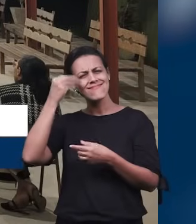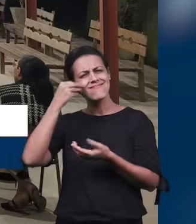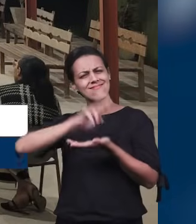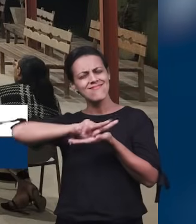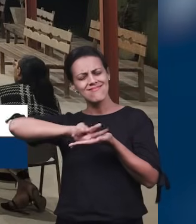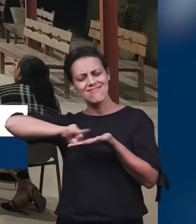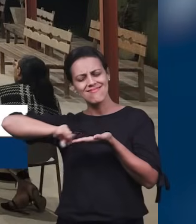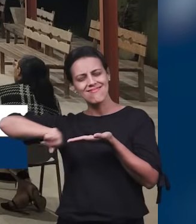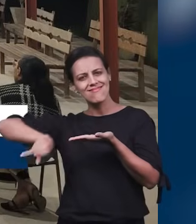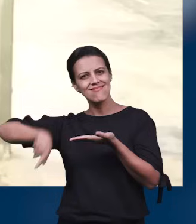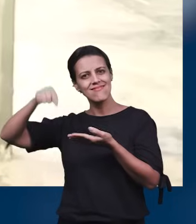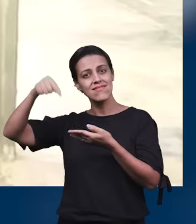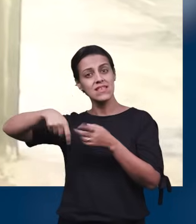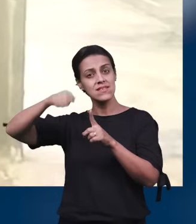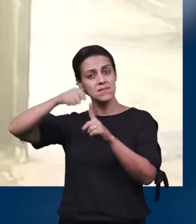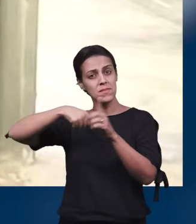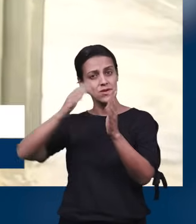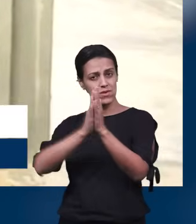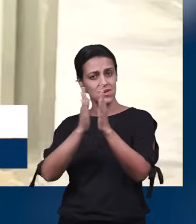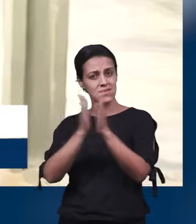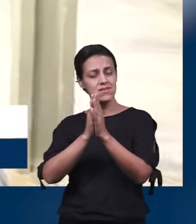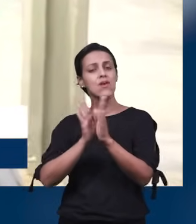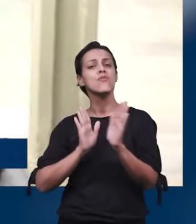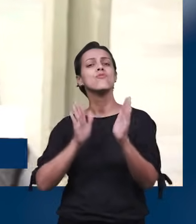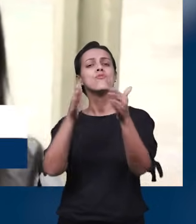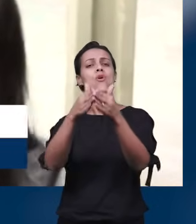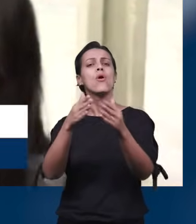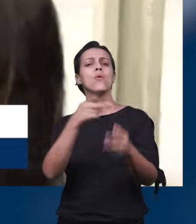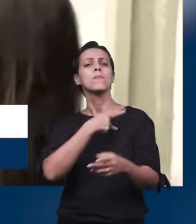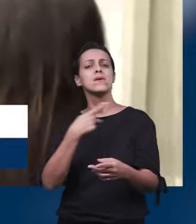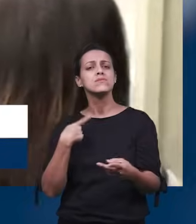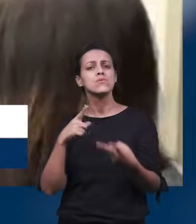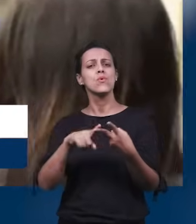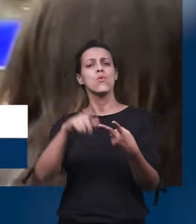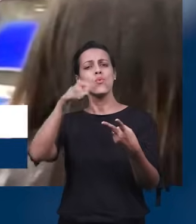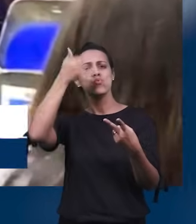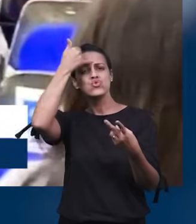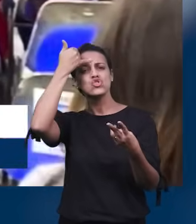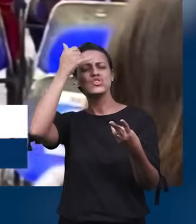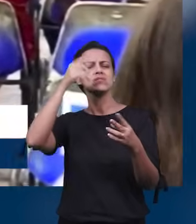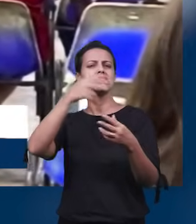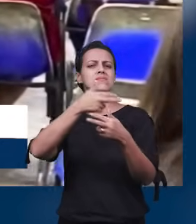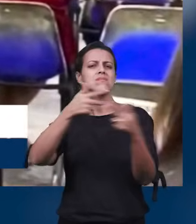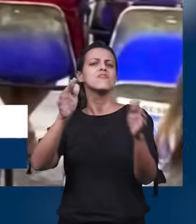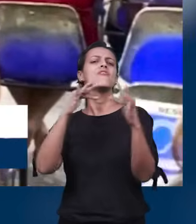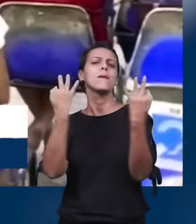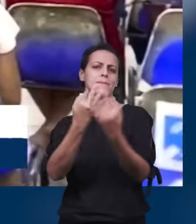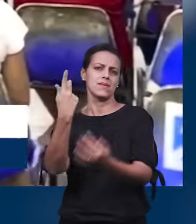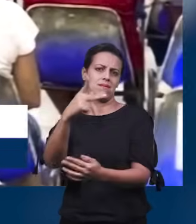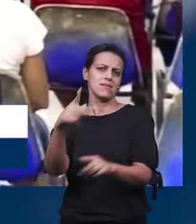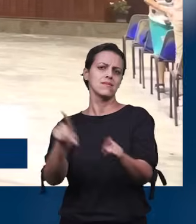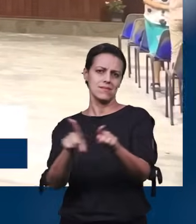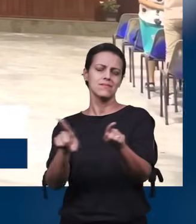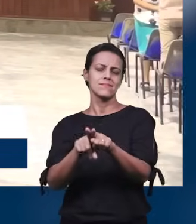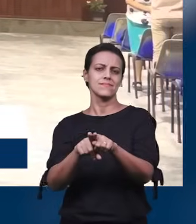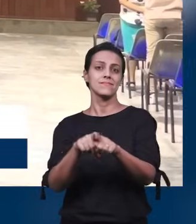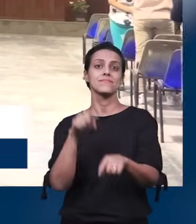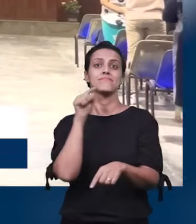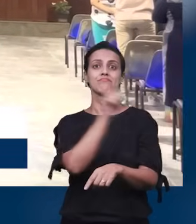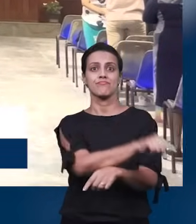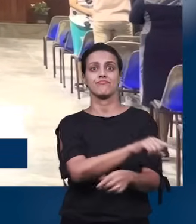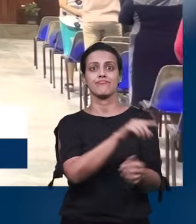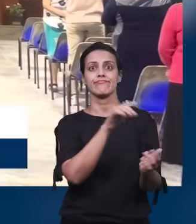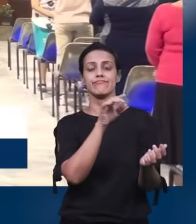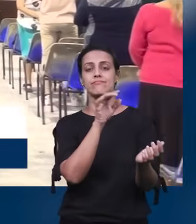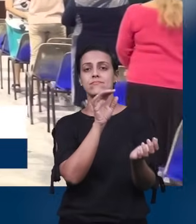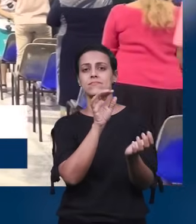e familiares deles. Lá em Pernambuco também tivemos seminário. Pela manhã, os pastores do próprio estado ministraram aulas